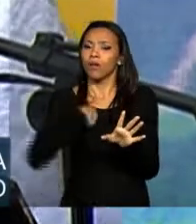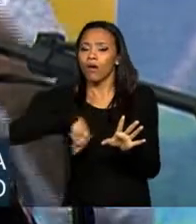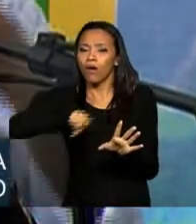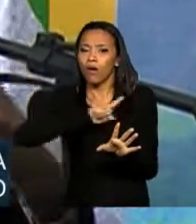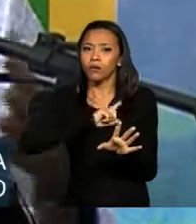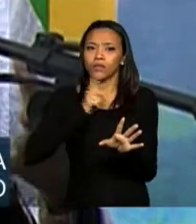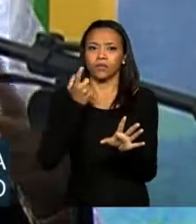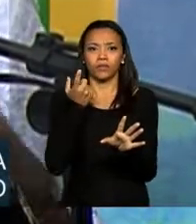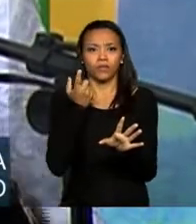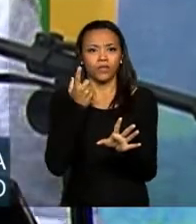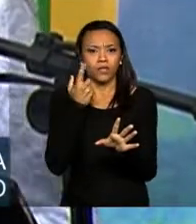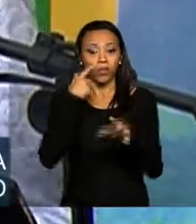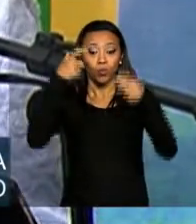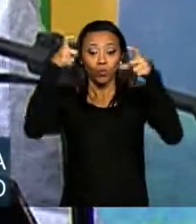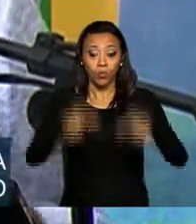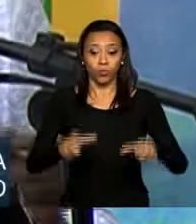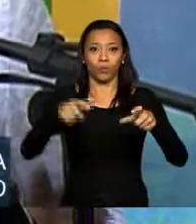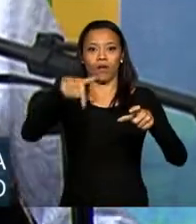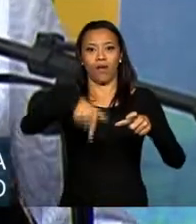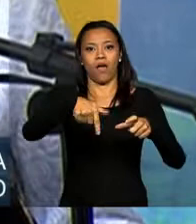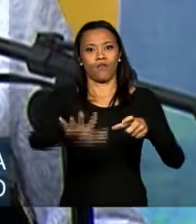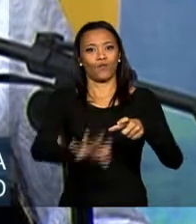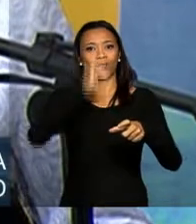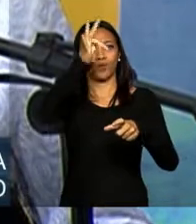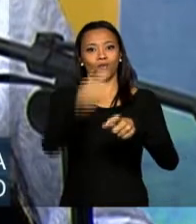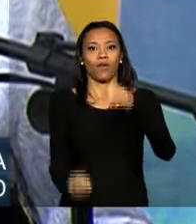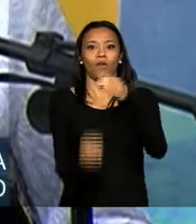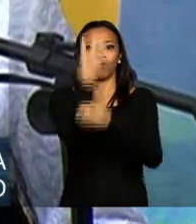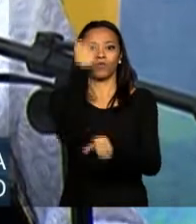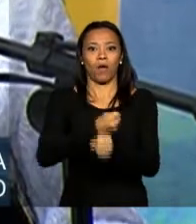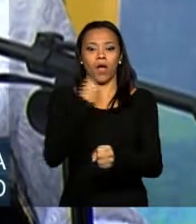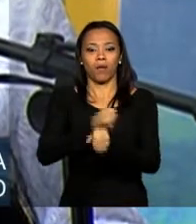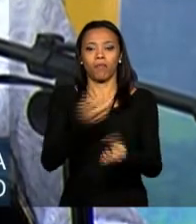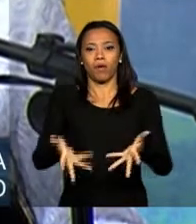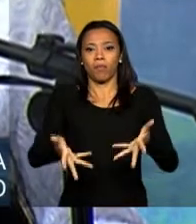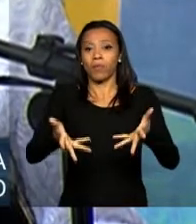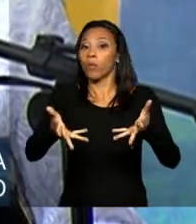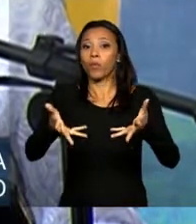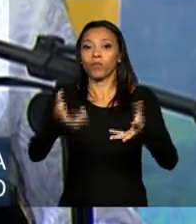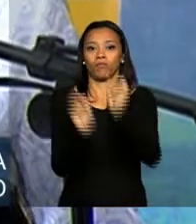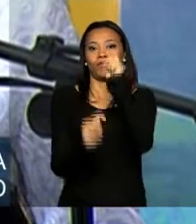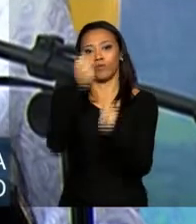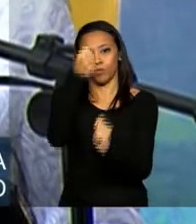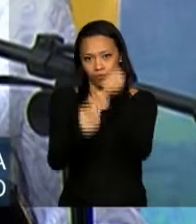em cima do lugar onde vai ser construída essa indústria